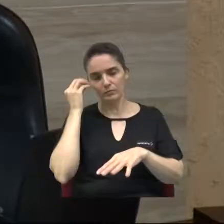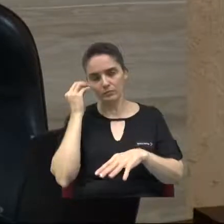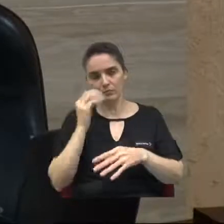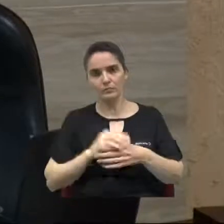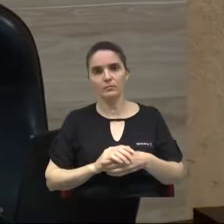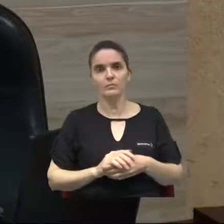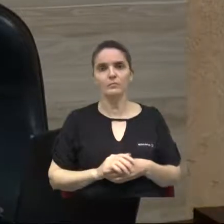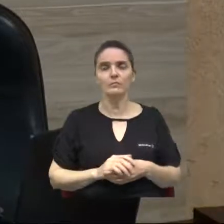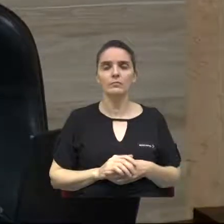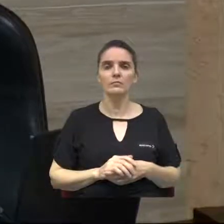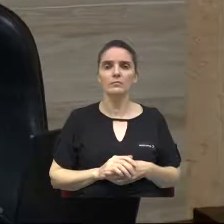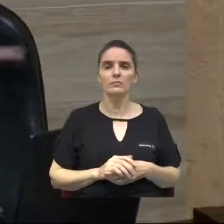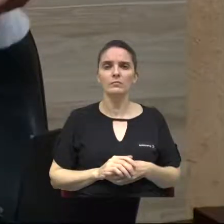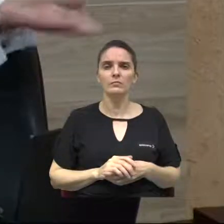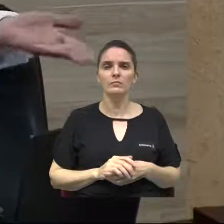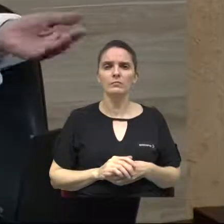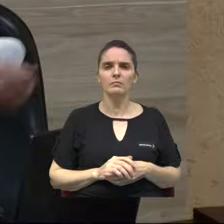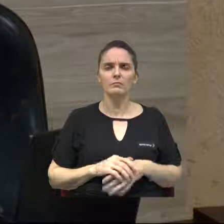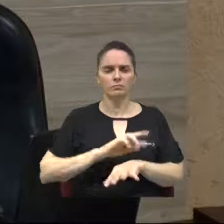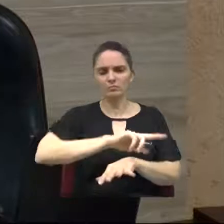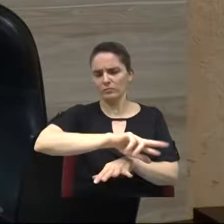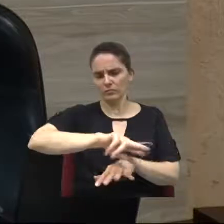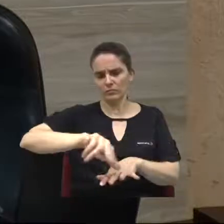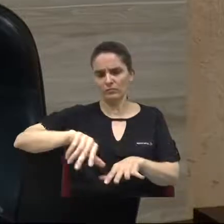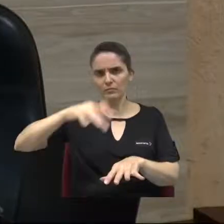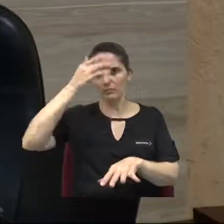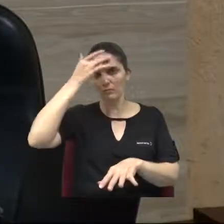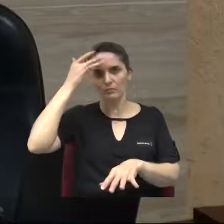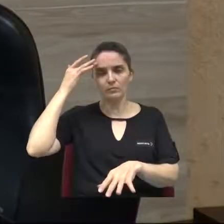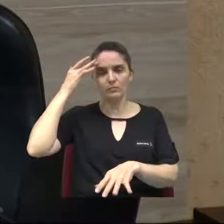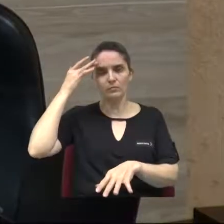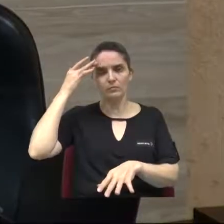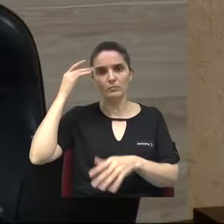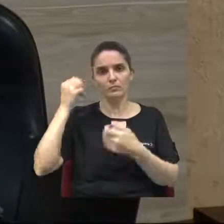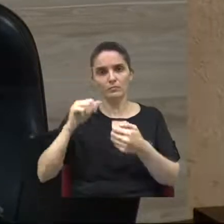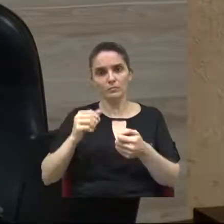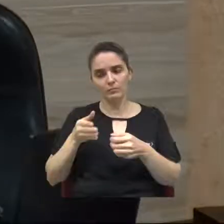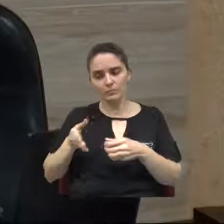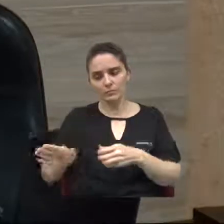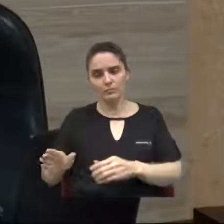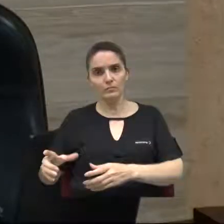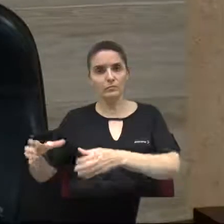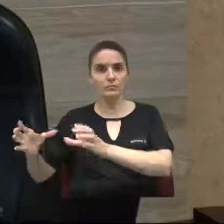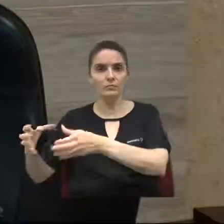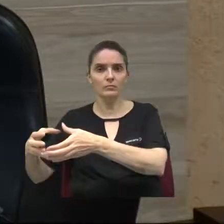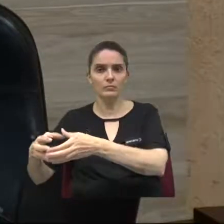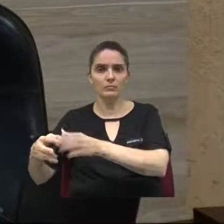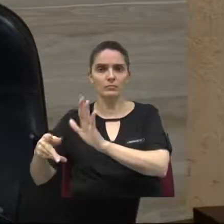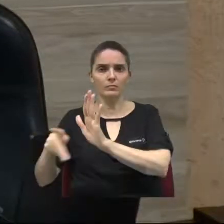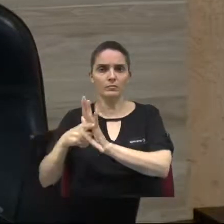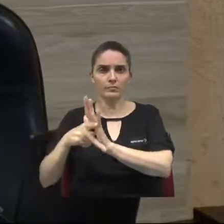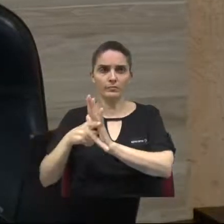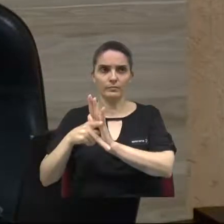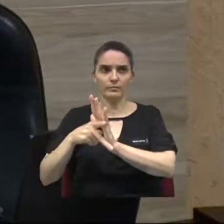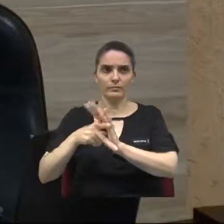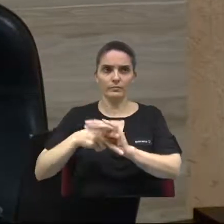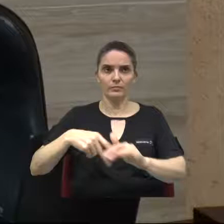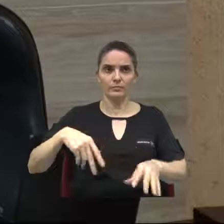que acabavam tendo a sua ida para o asilo.